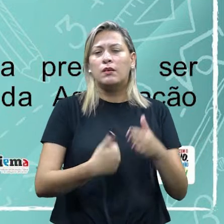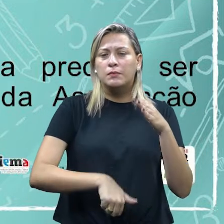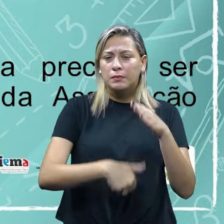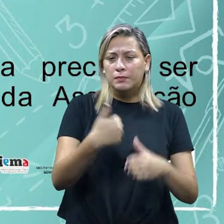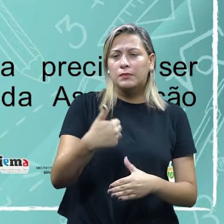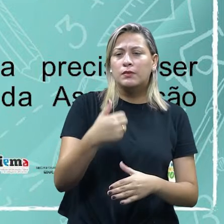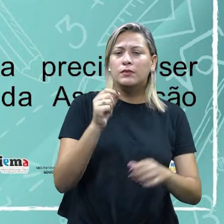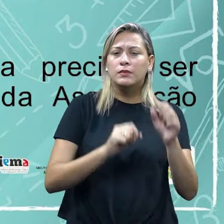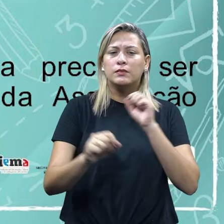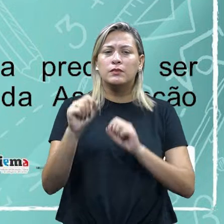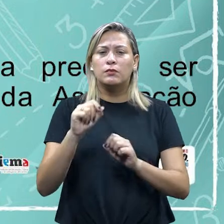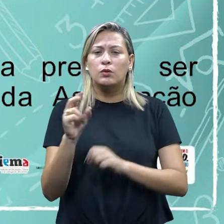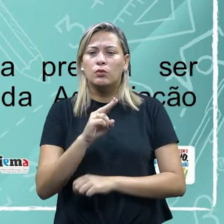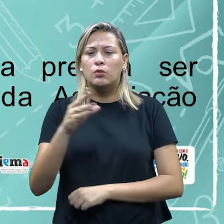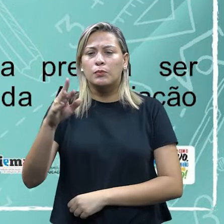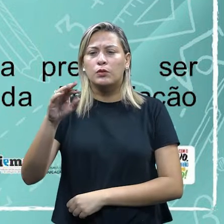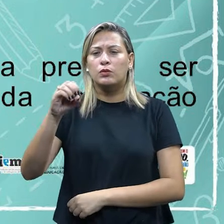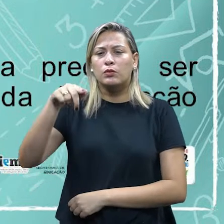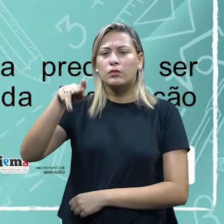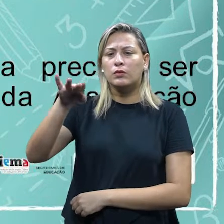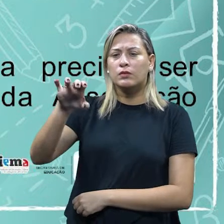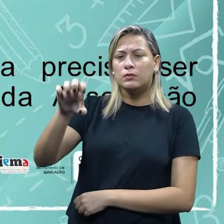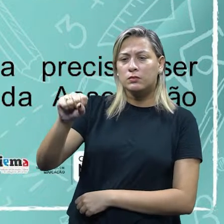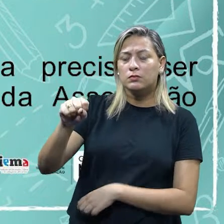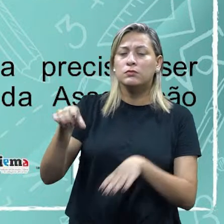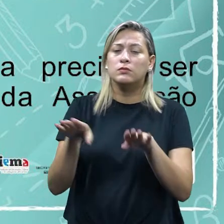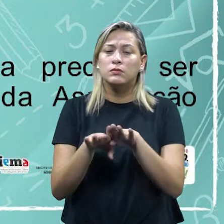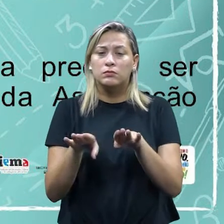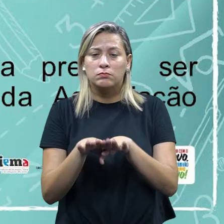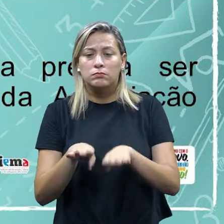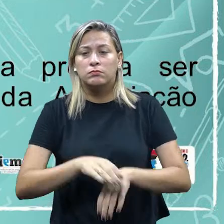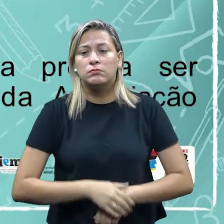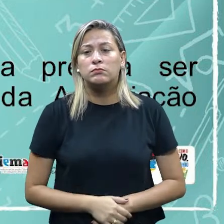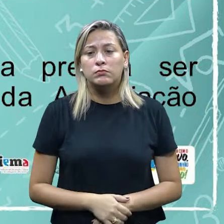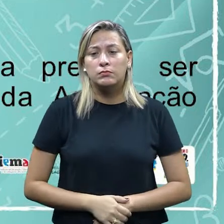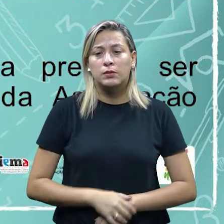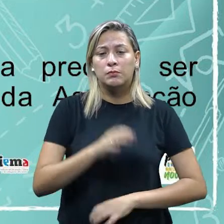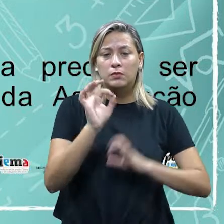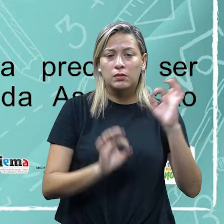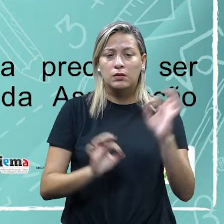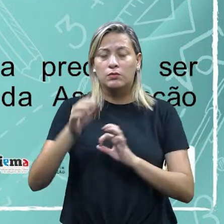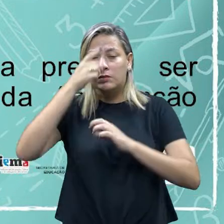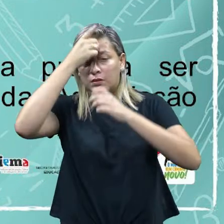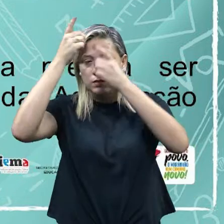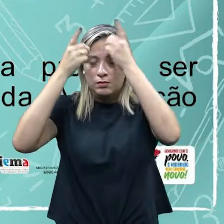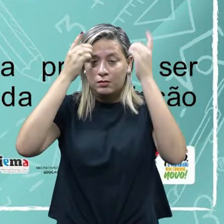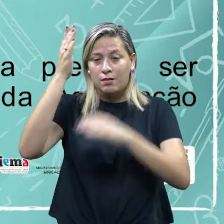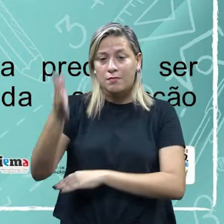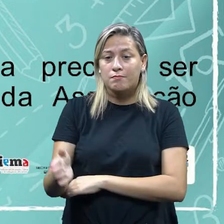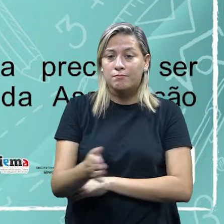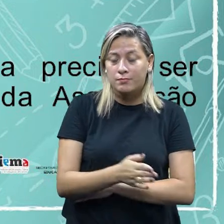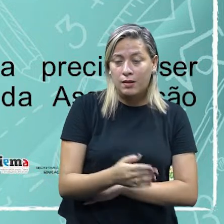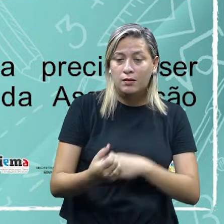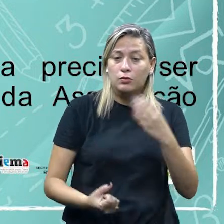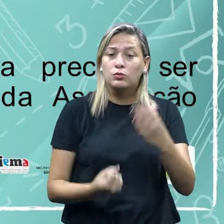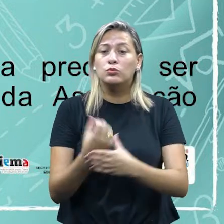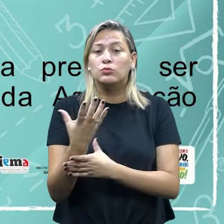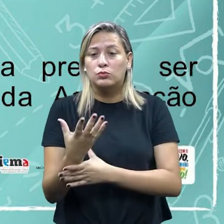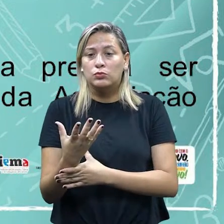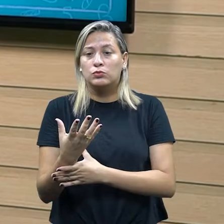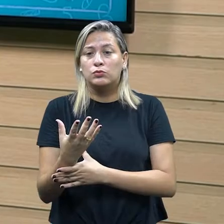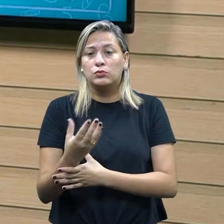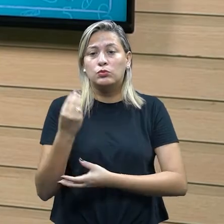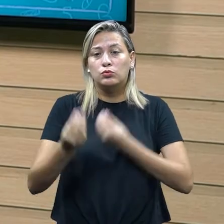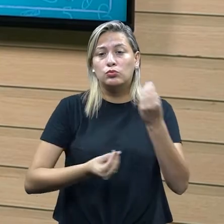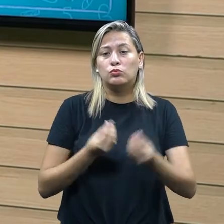que a gente chama também de croquis, né? Para a viabilização da criação da máquina, é feita a análise dos melhores materiais a serem